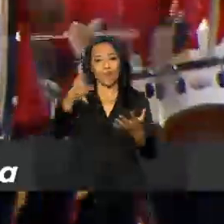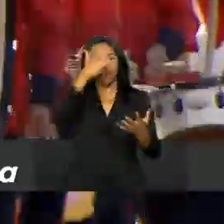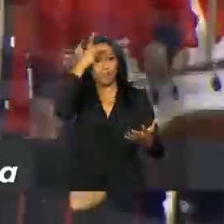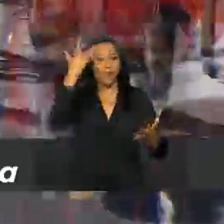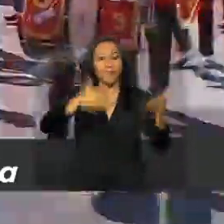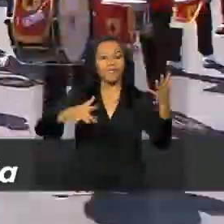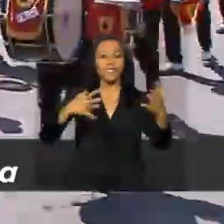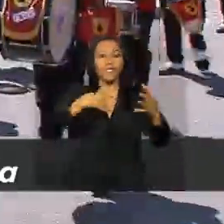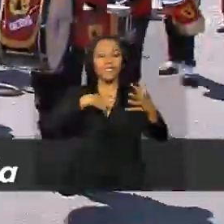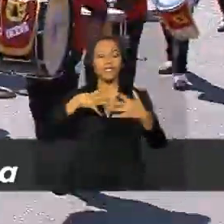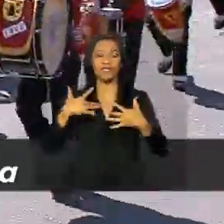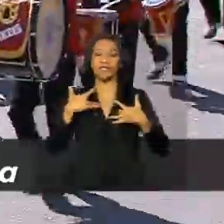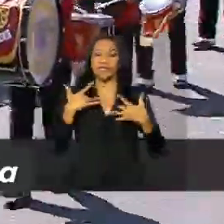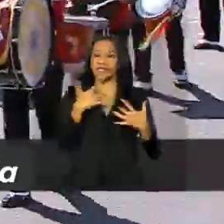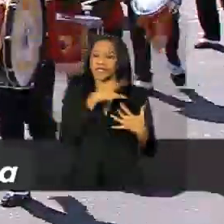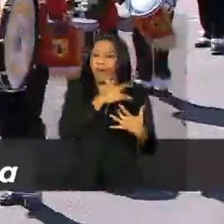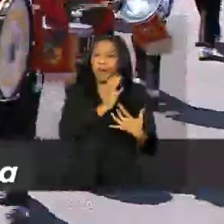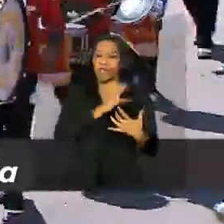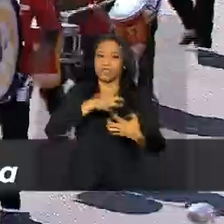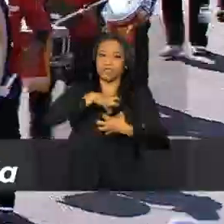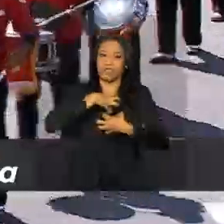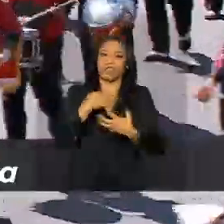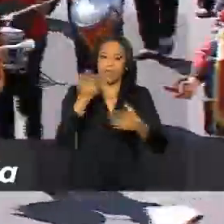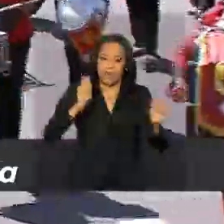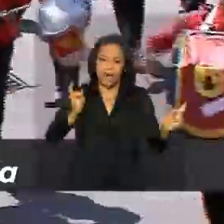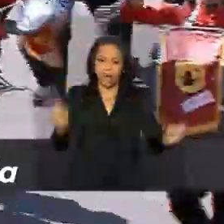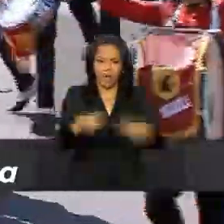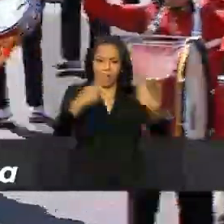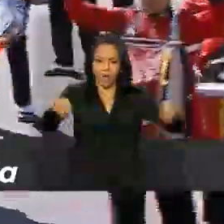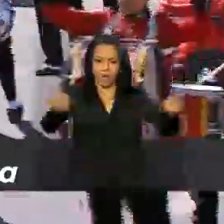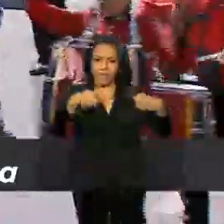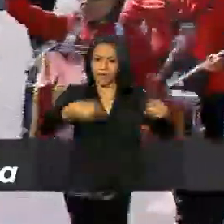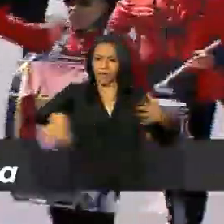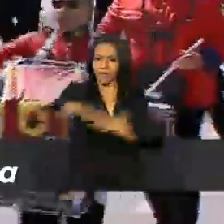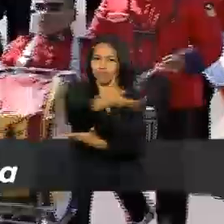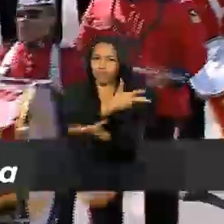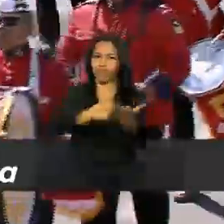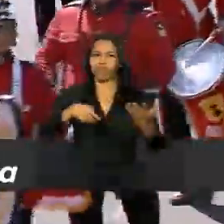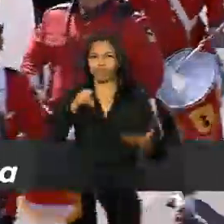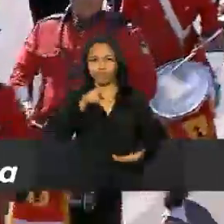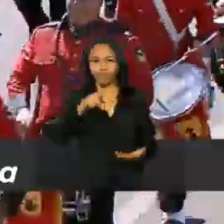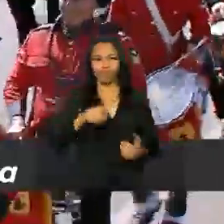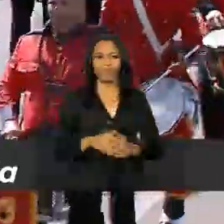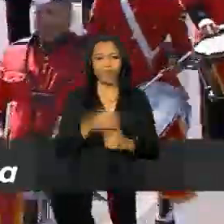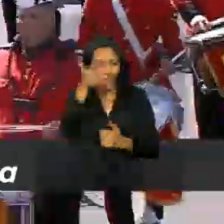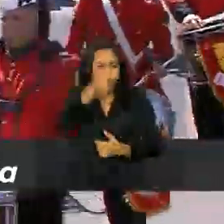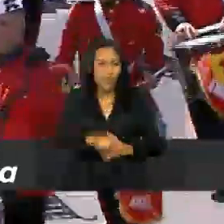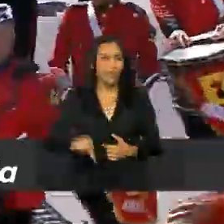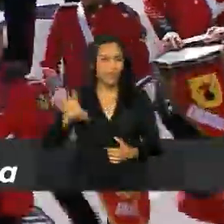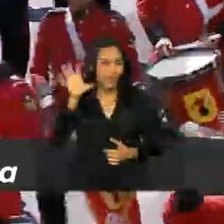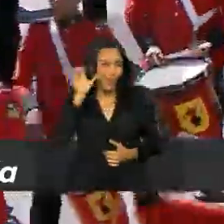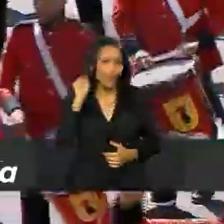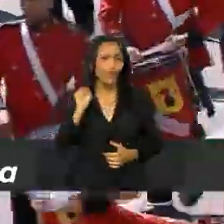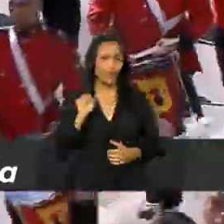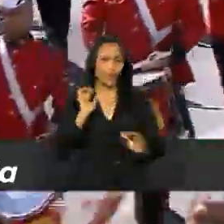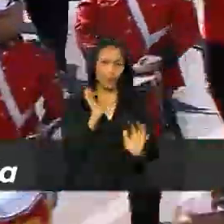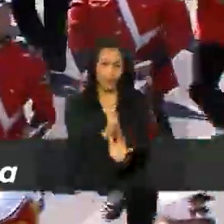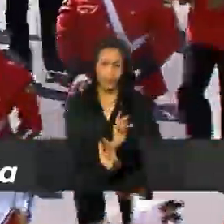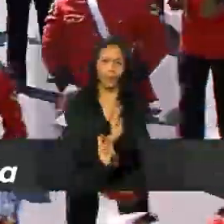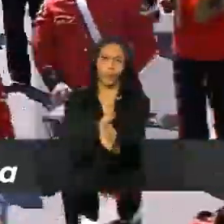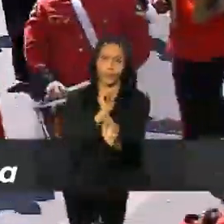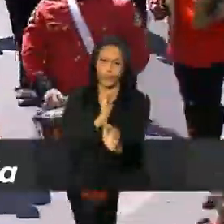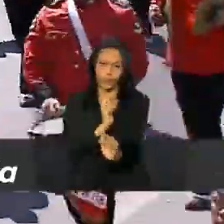de tocar e fazer evoluções. Eles são realmente grandes, né? Olha, vamos ouvir de novo o som da gaita de folha, hein?